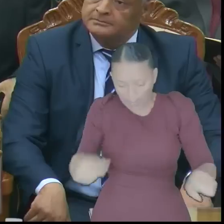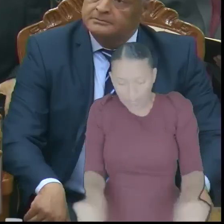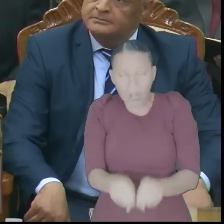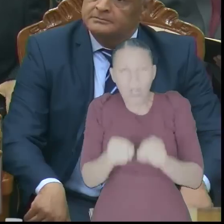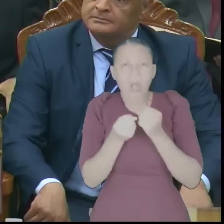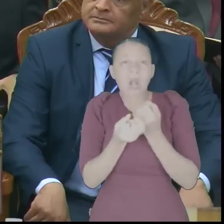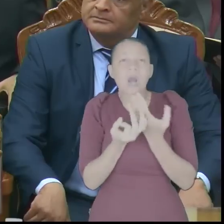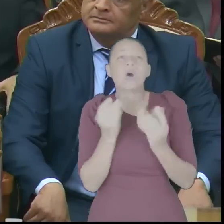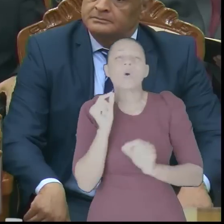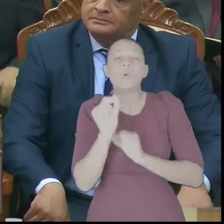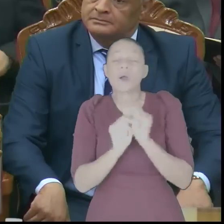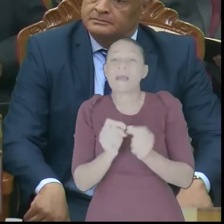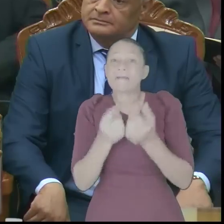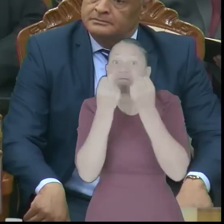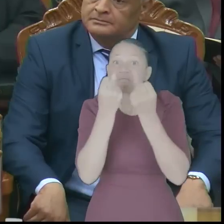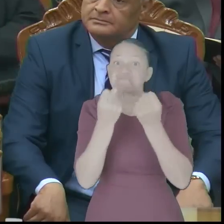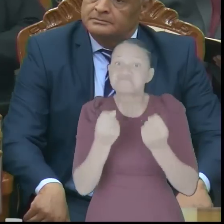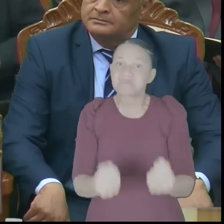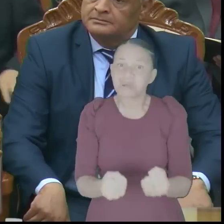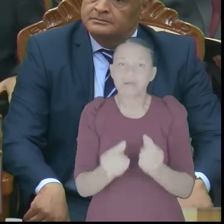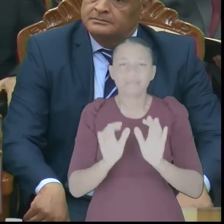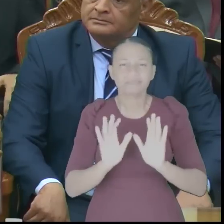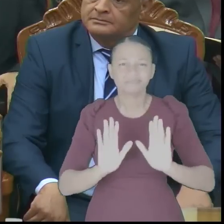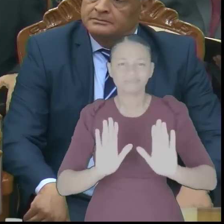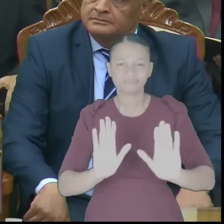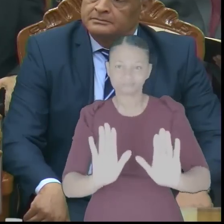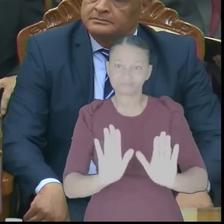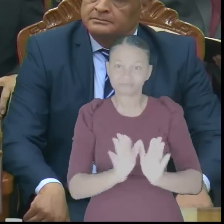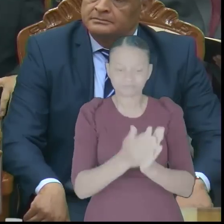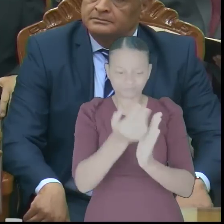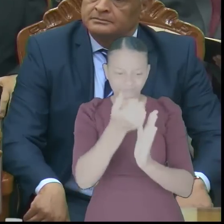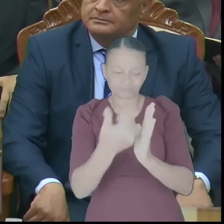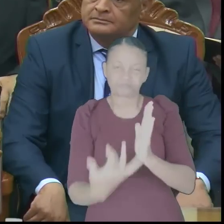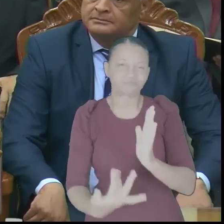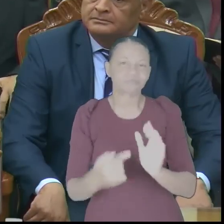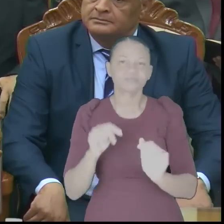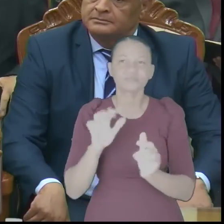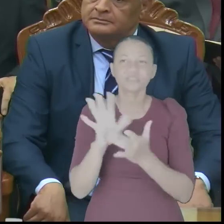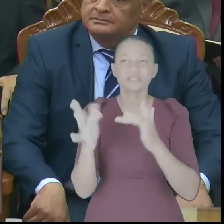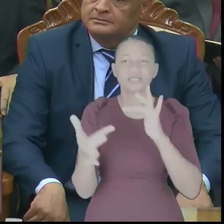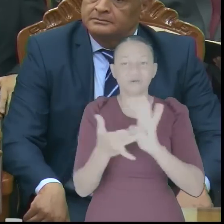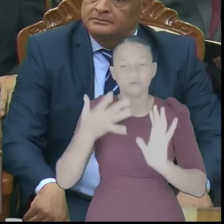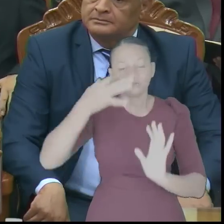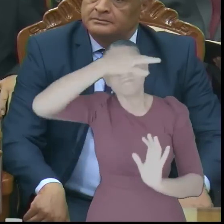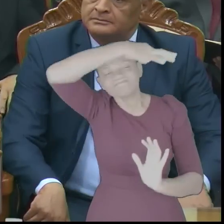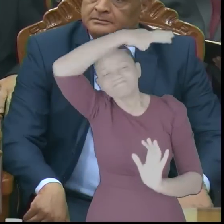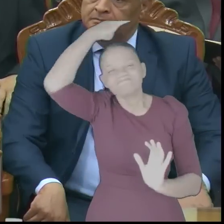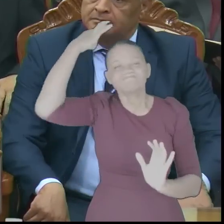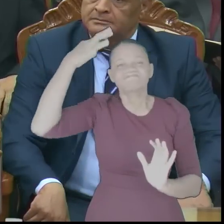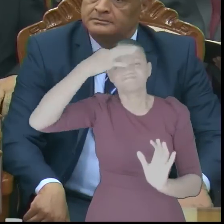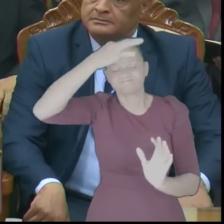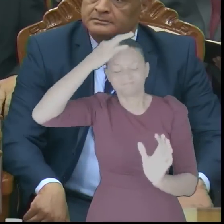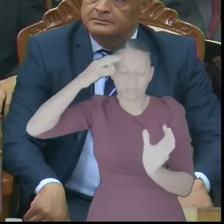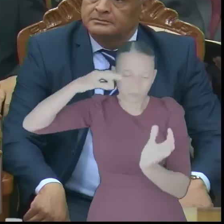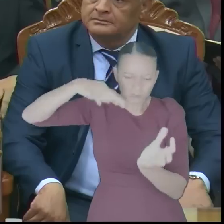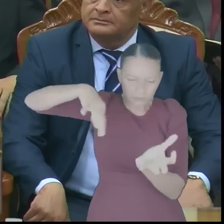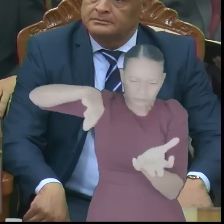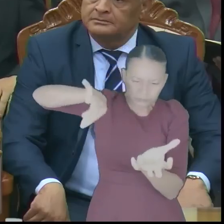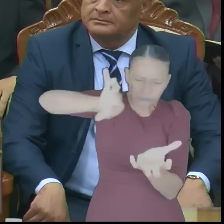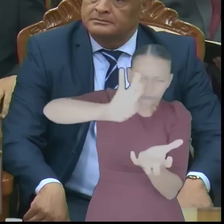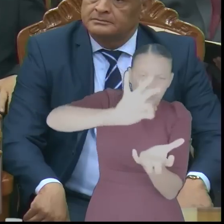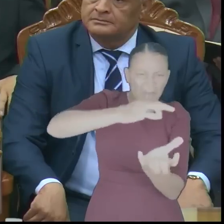é algo terrível. Mas a Bíblia diz que Jesus, o Espírito Santo, entrou ali no caos, o Espírito do